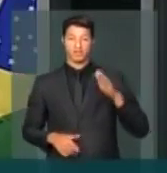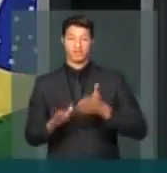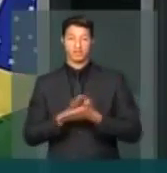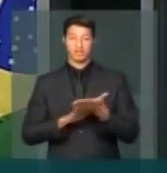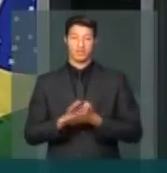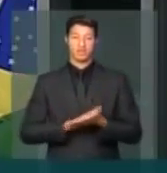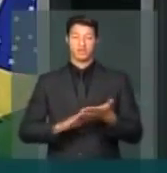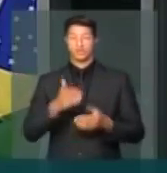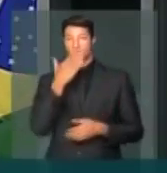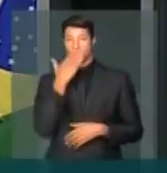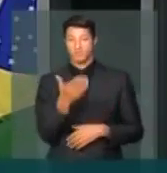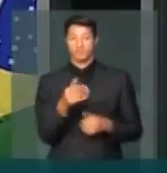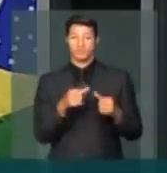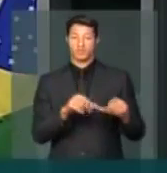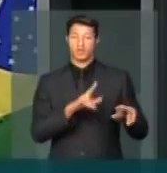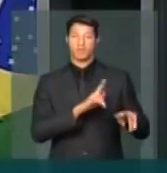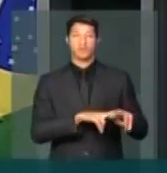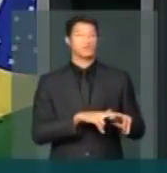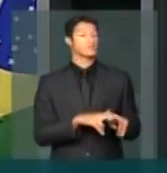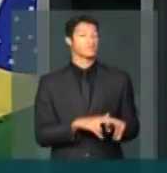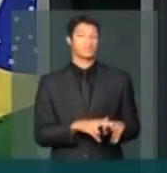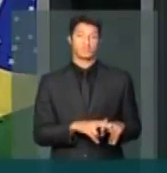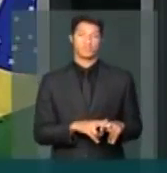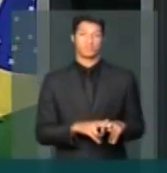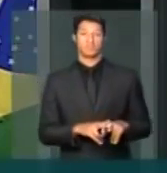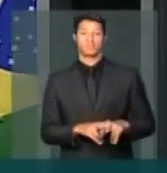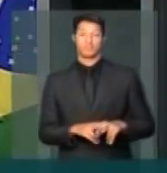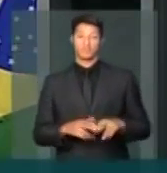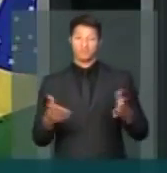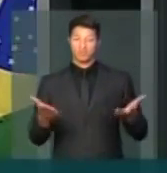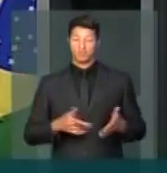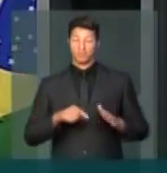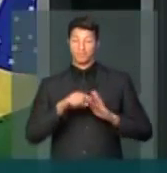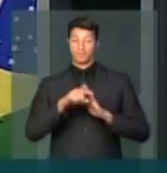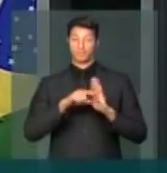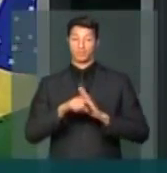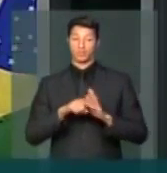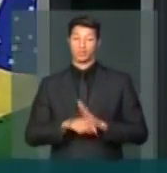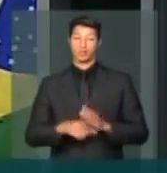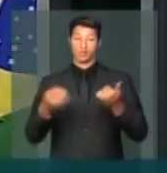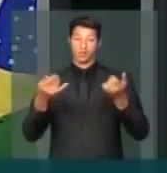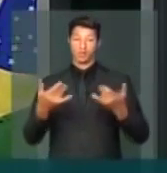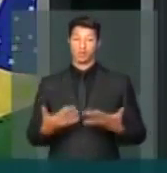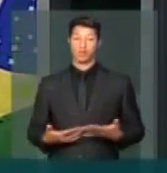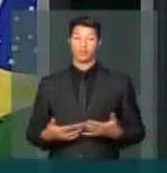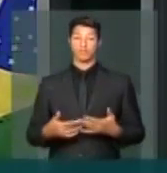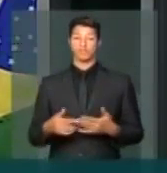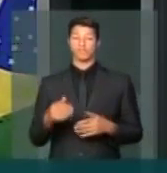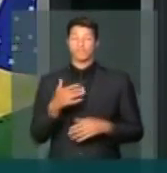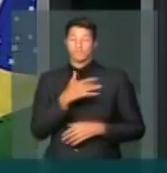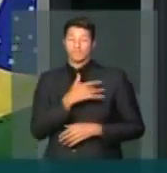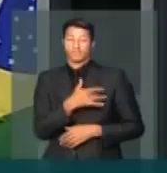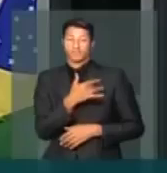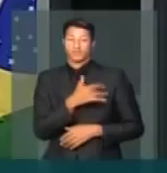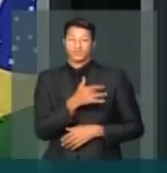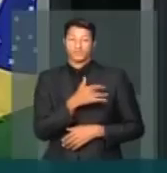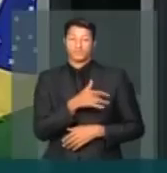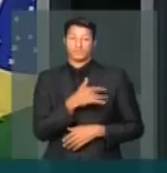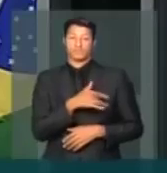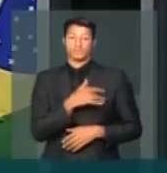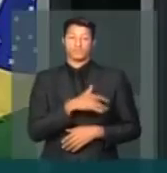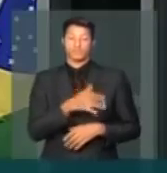tipo de receio de ficar preso. Hoje vi uma pesquisa e que diz esses coitadinhos,